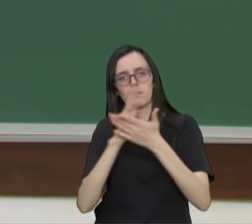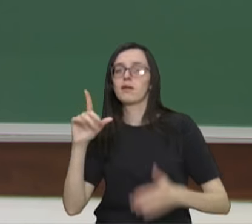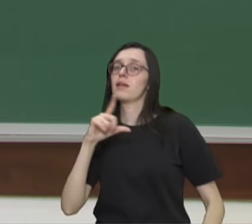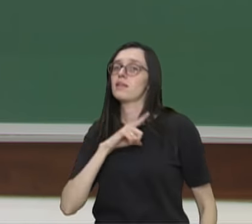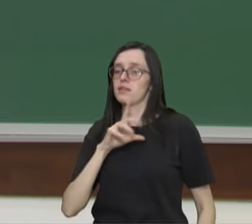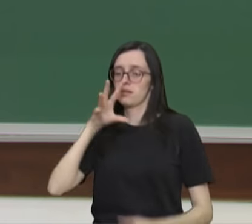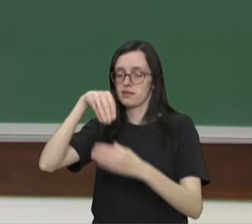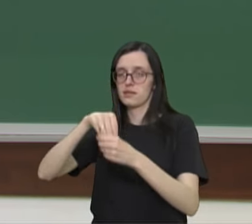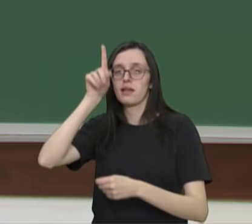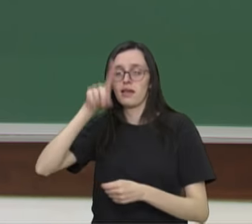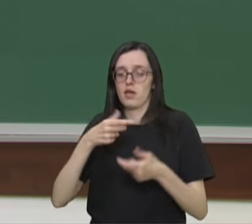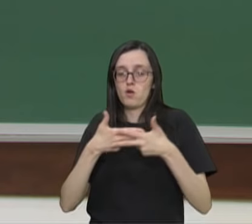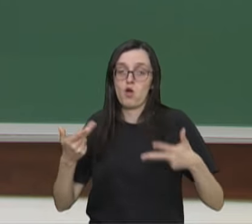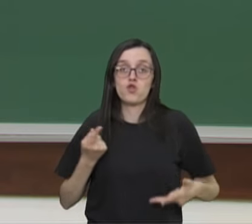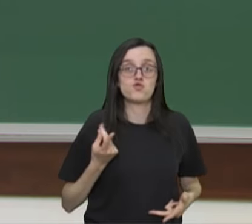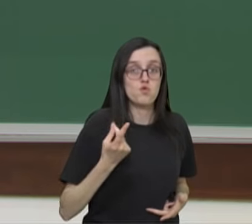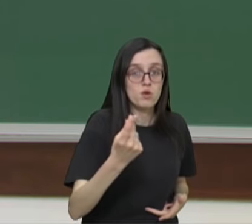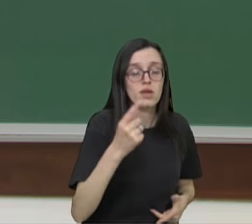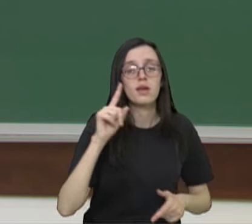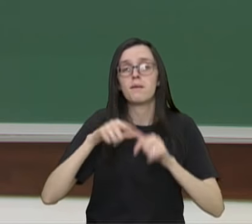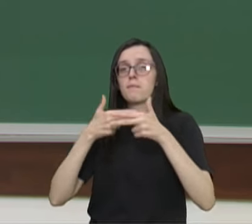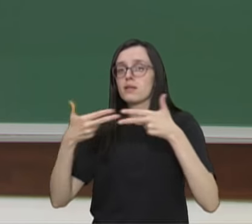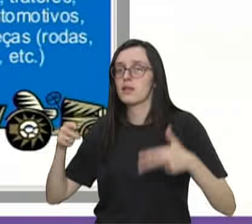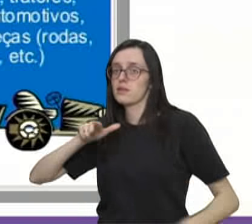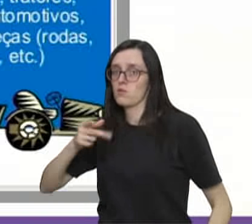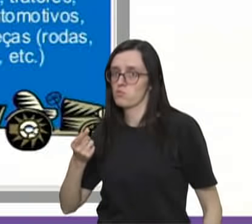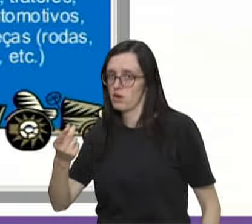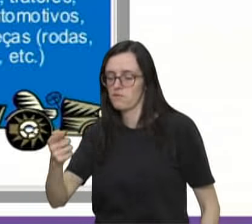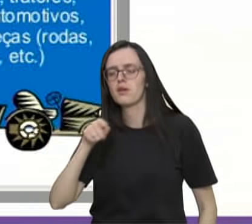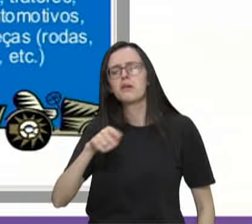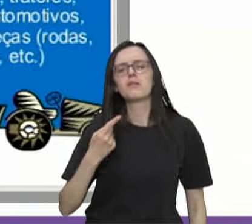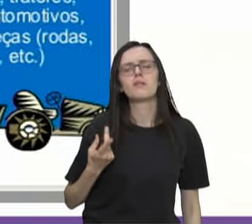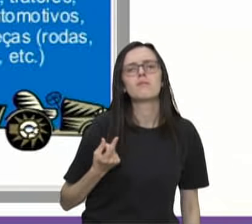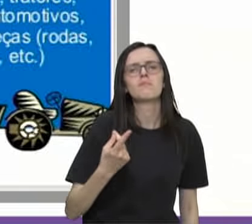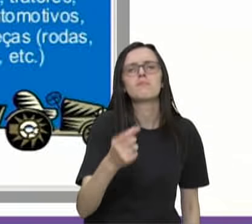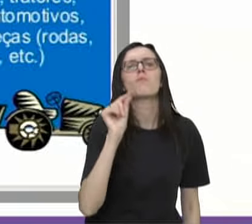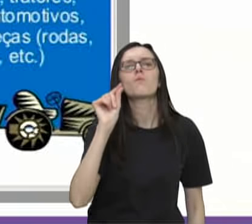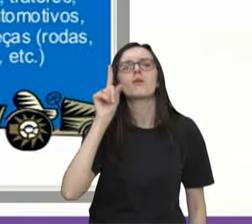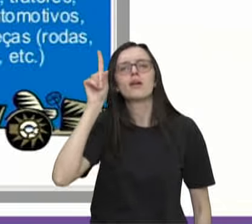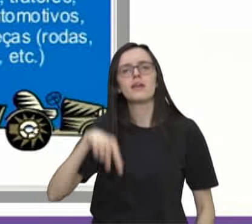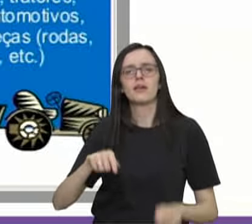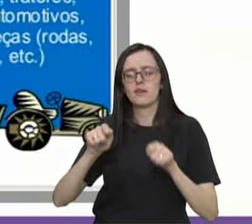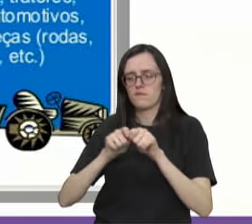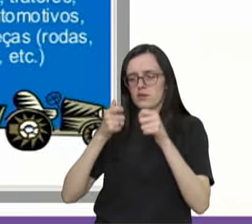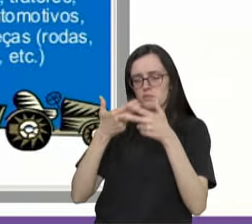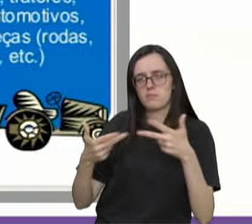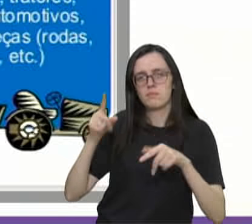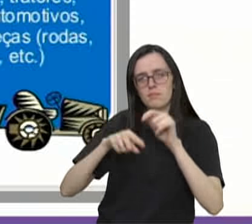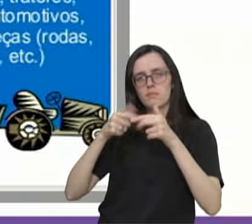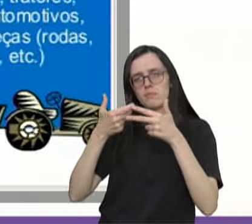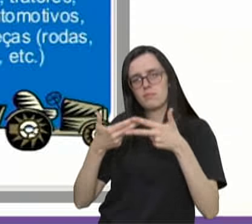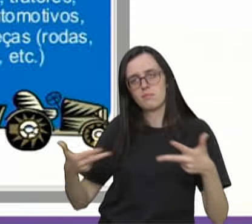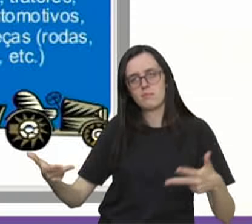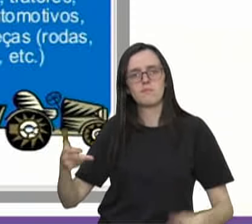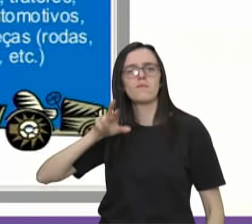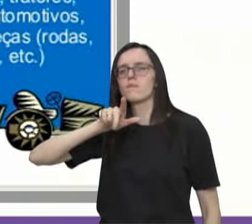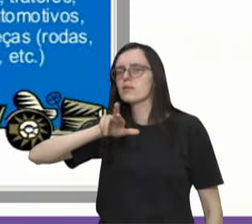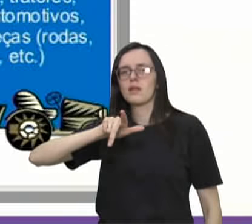indústrias de bens duráveis né que são as fábricas que são que são aquelas que fabricam mercadorias é